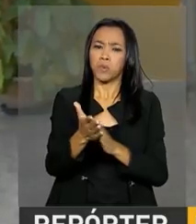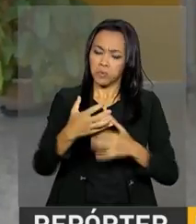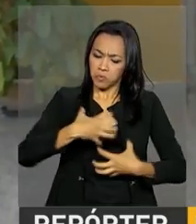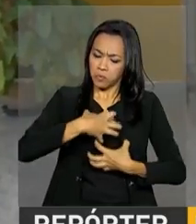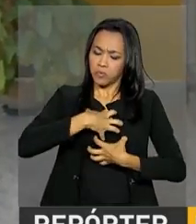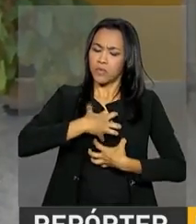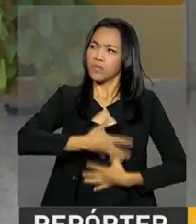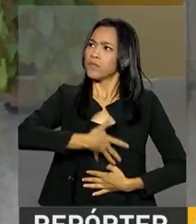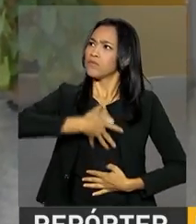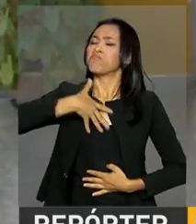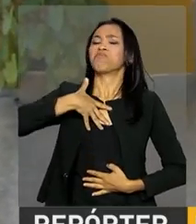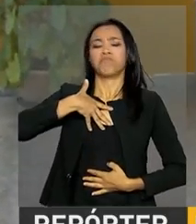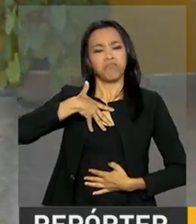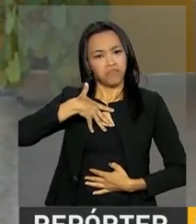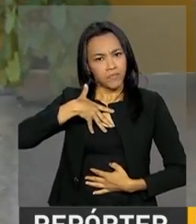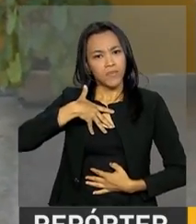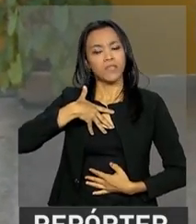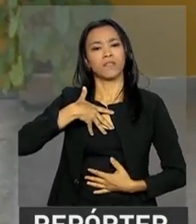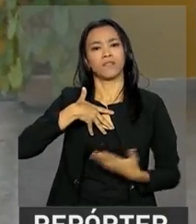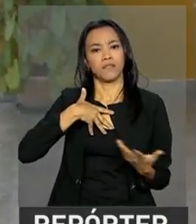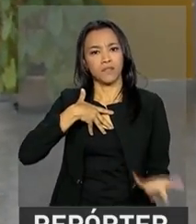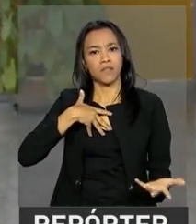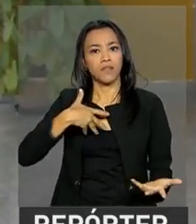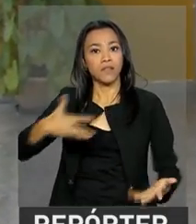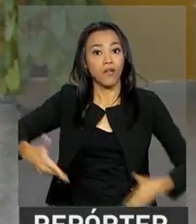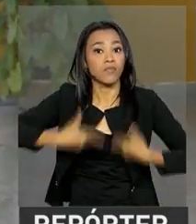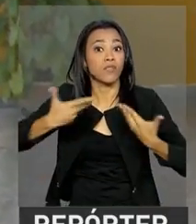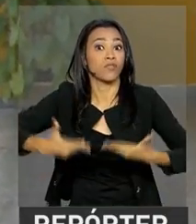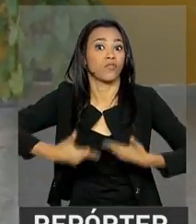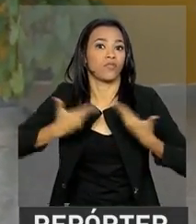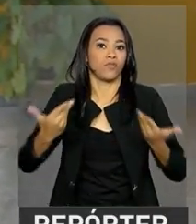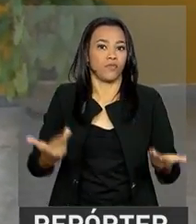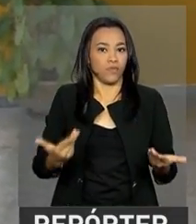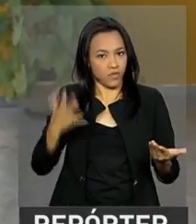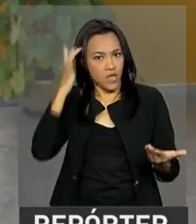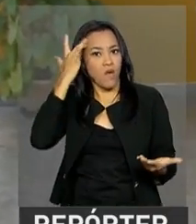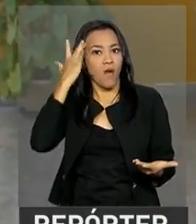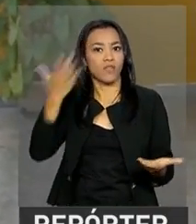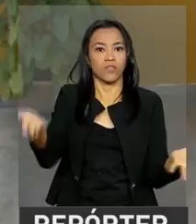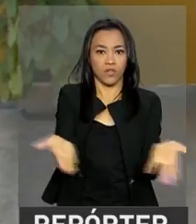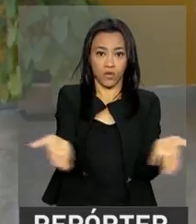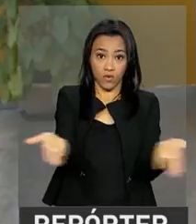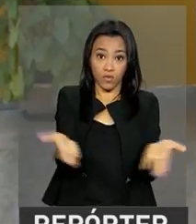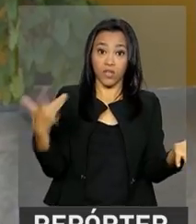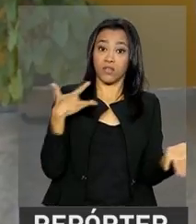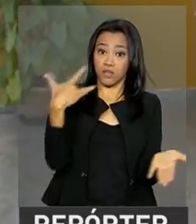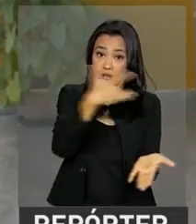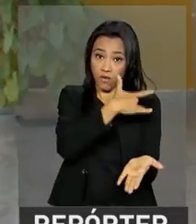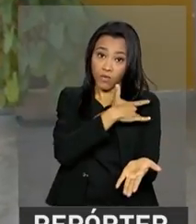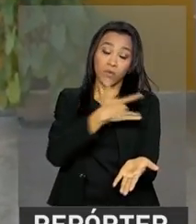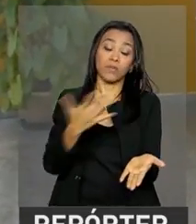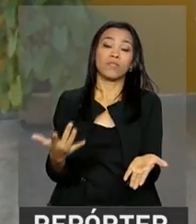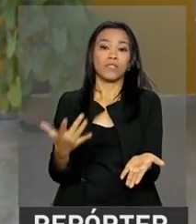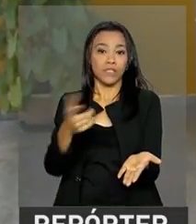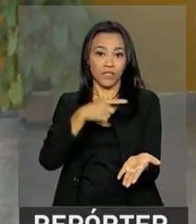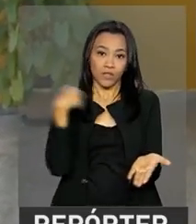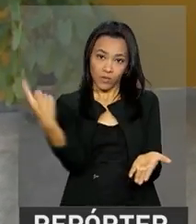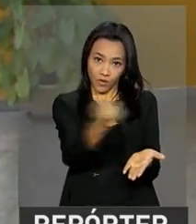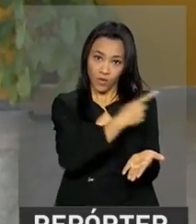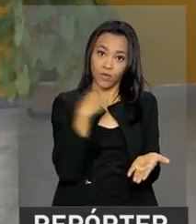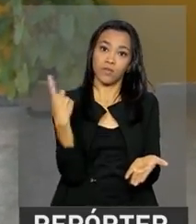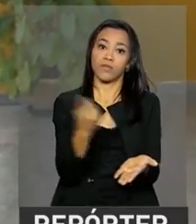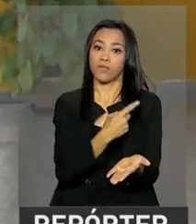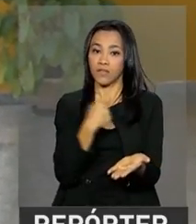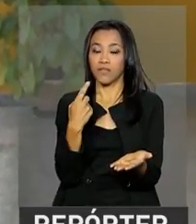que você se sinta eh tenha um incentivo né eu acho que hoje o a saúde a nossa saúde no nosso